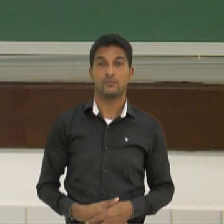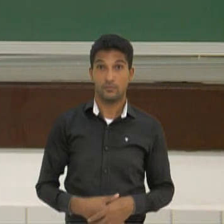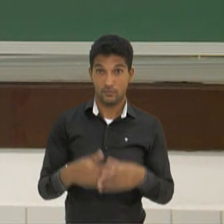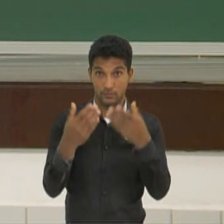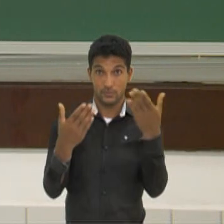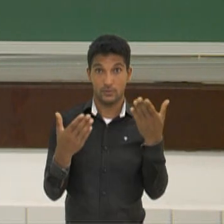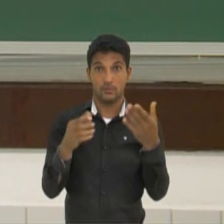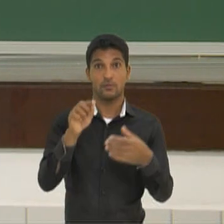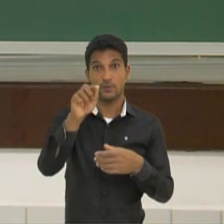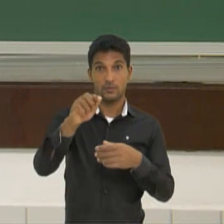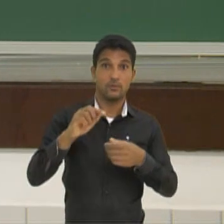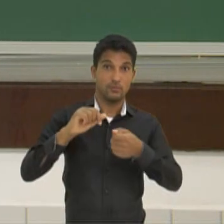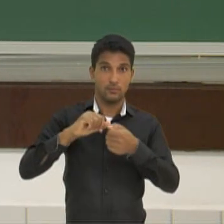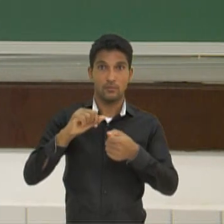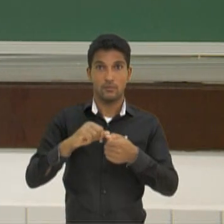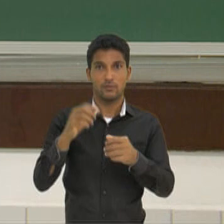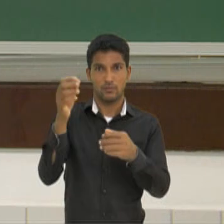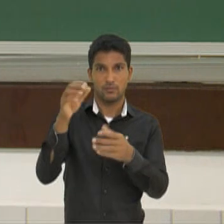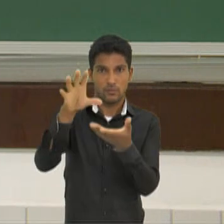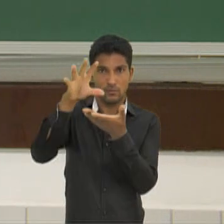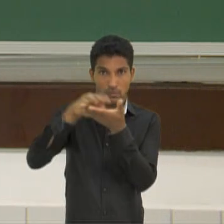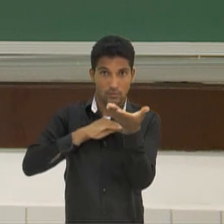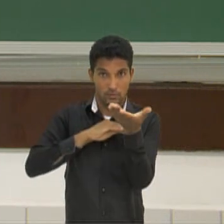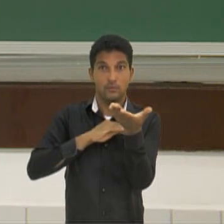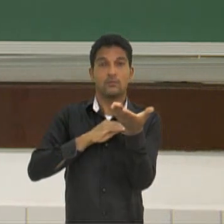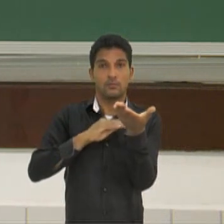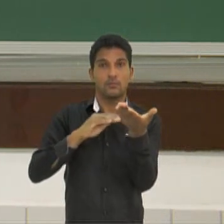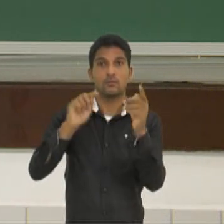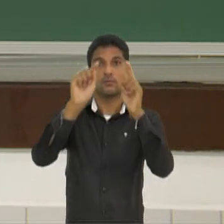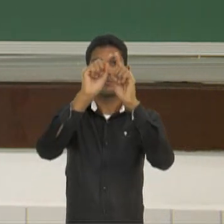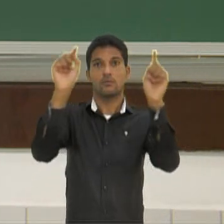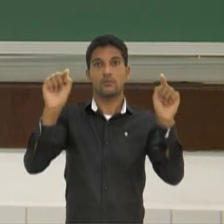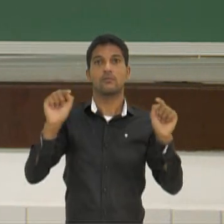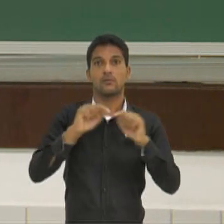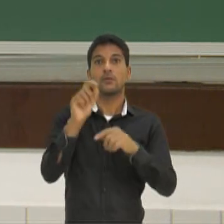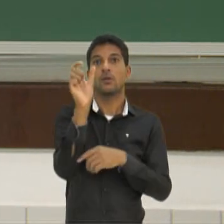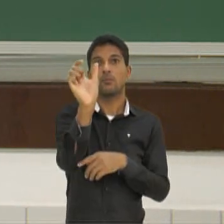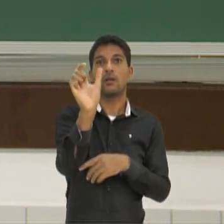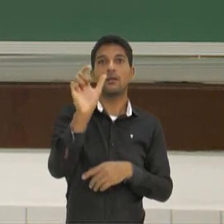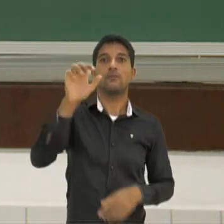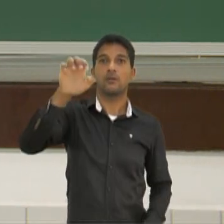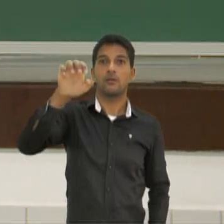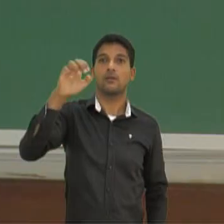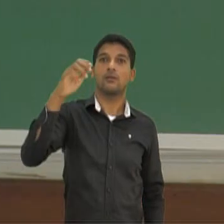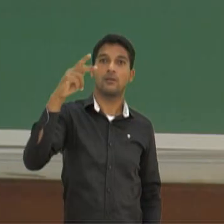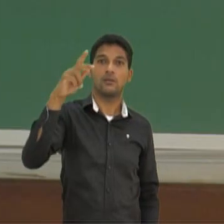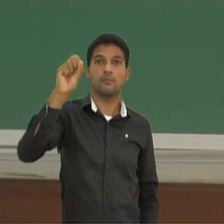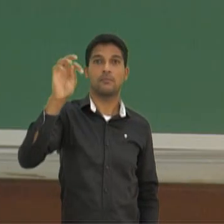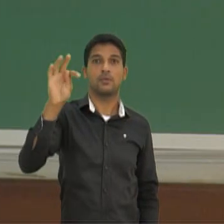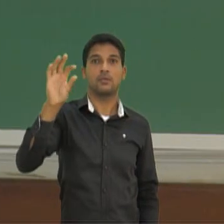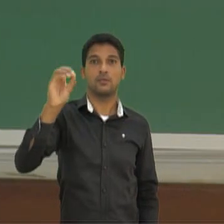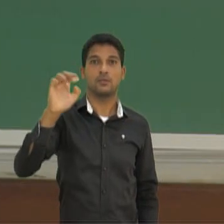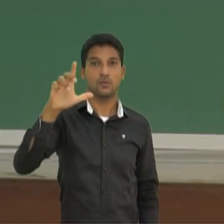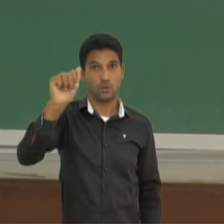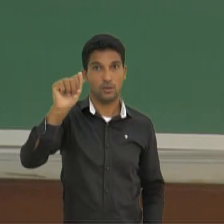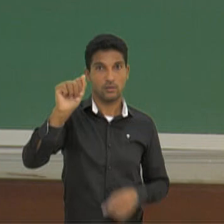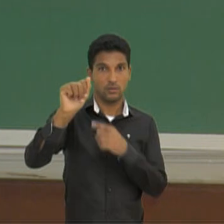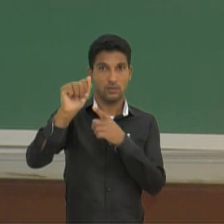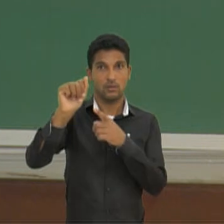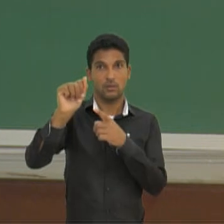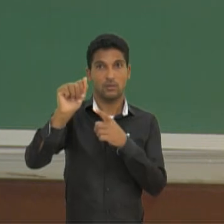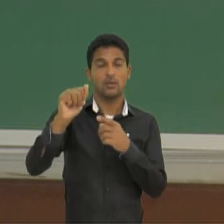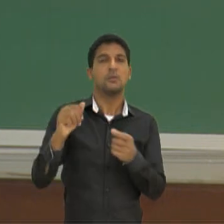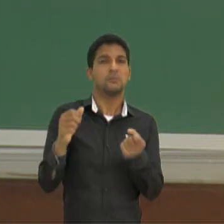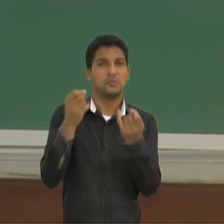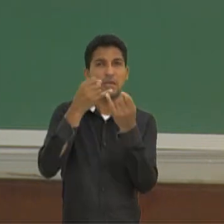E aí, pessoal, conseguiram anotar alguma coisa? Então vejam, a palavra epístola, né, que está nesse slide, é uma palavra que parece